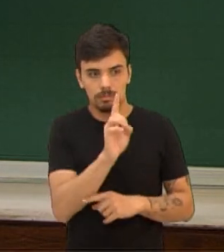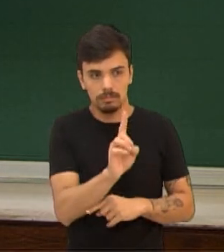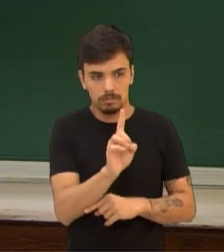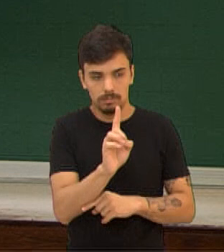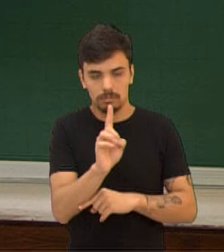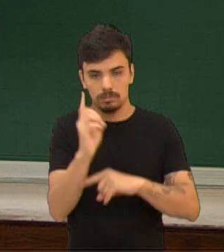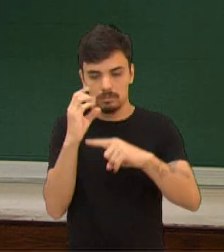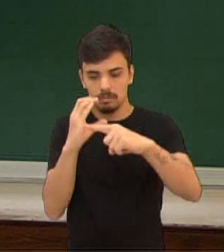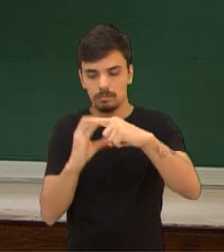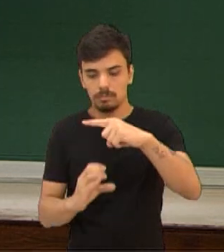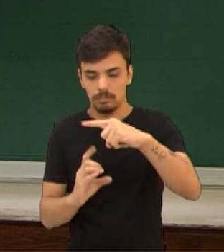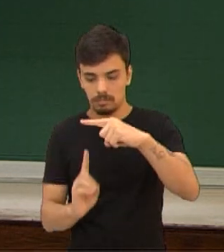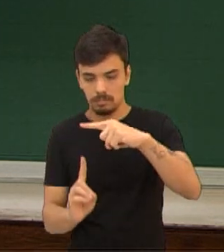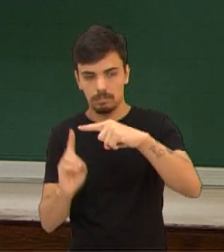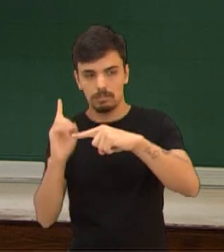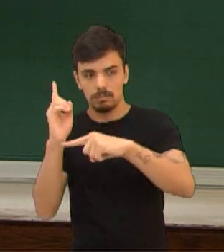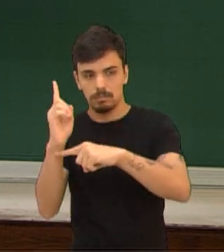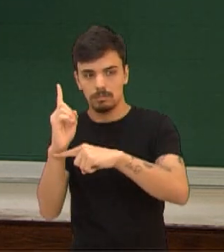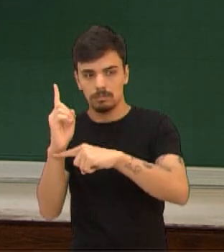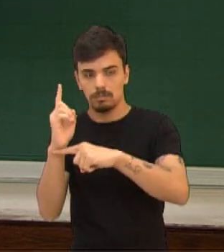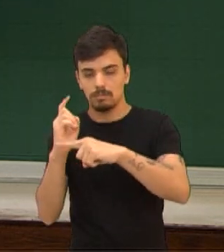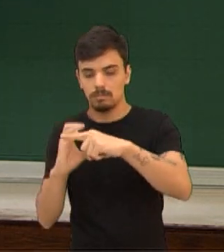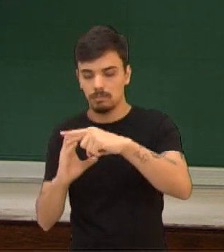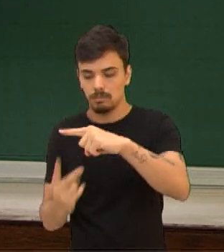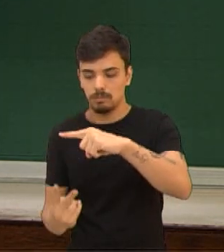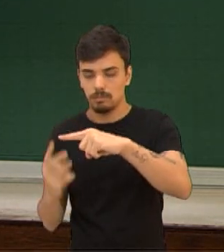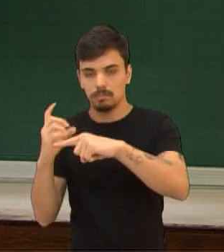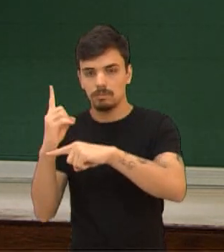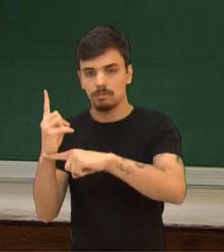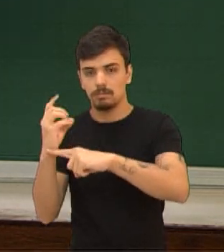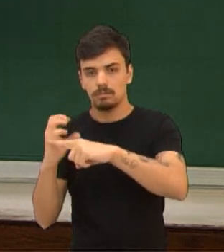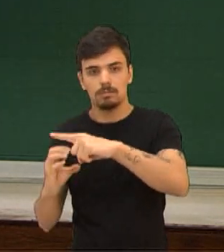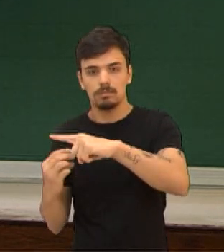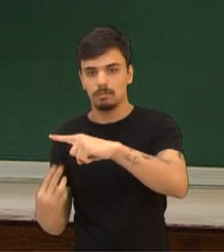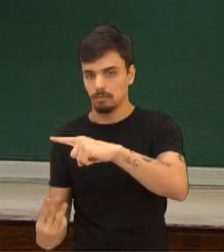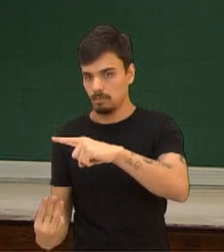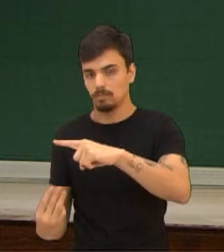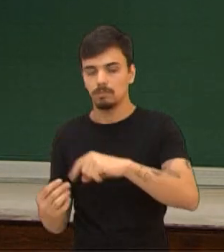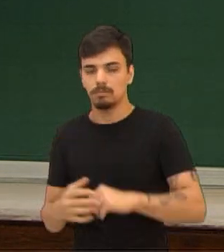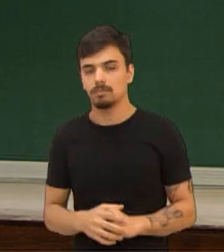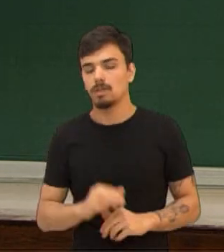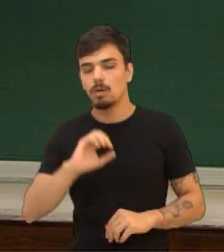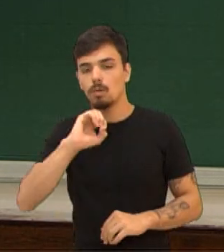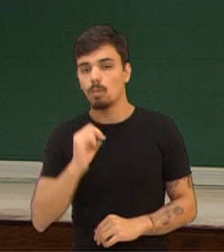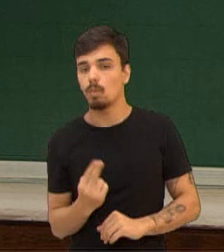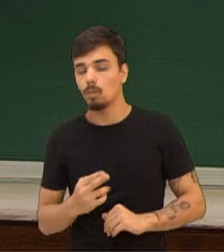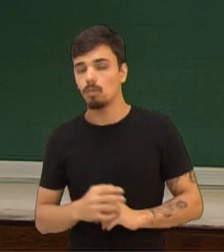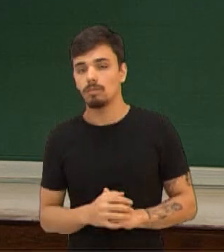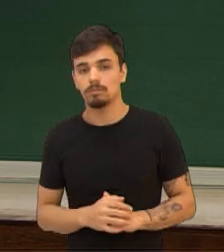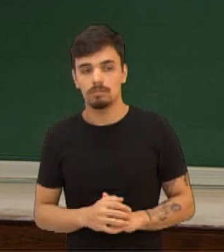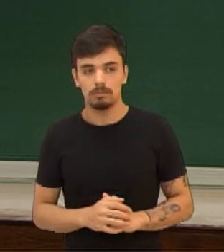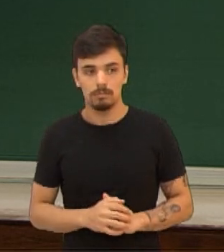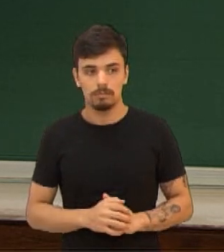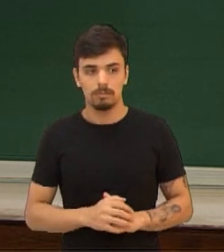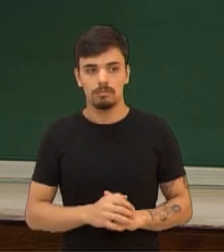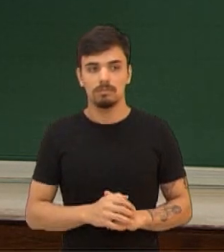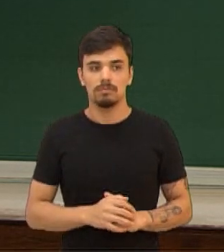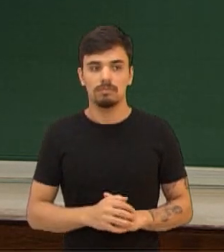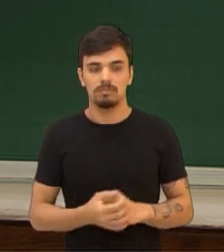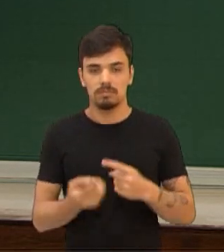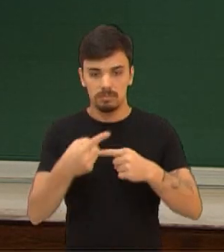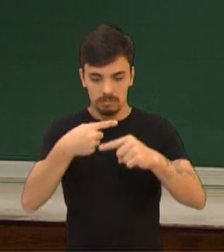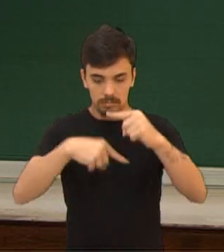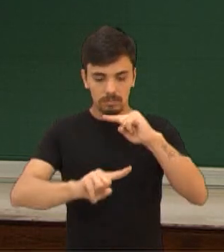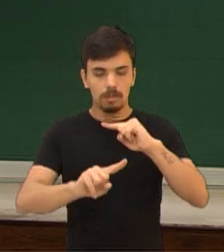sobre o capacitor 1, mais 1 sobre o capacitor 2, mais 1 sobre o capacitor 3. Ou seja, o inverso da